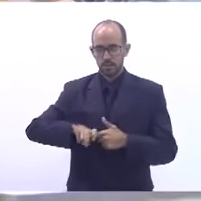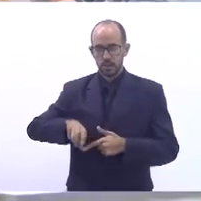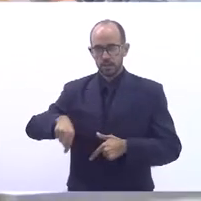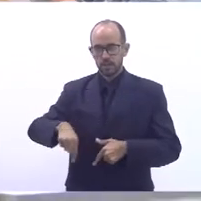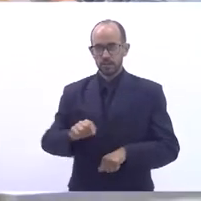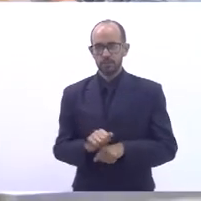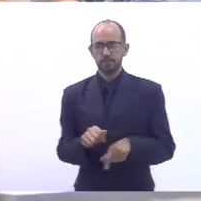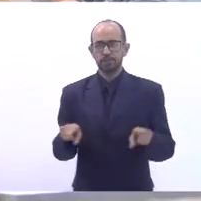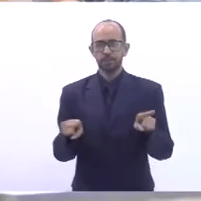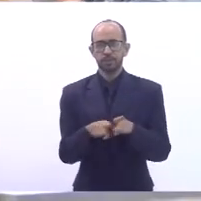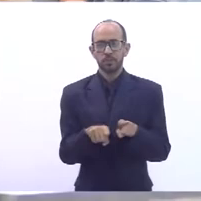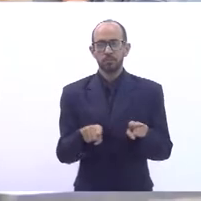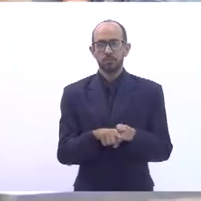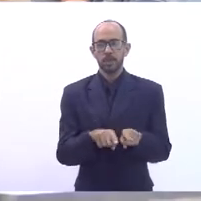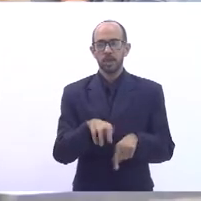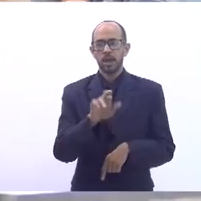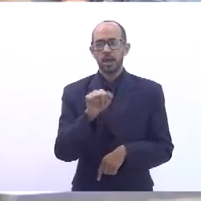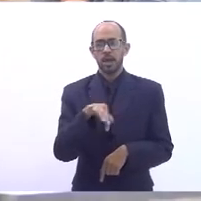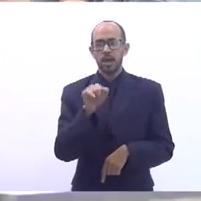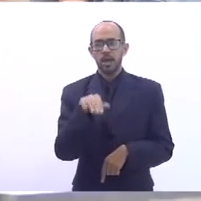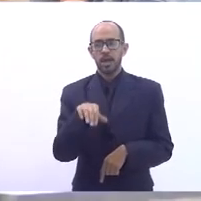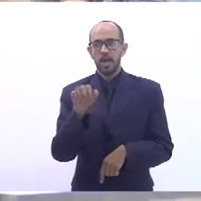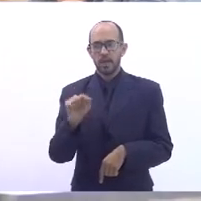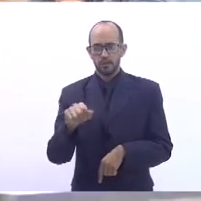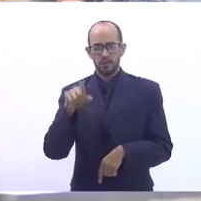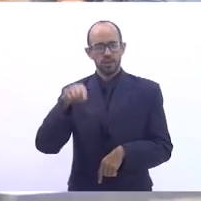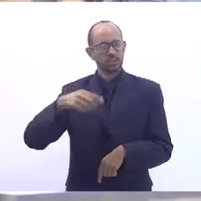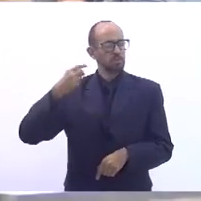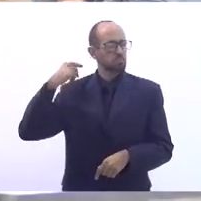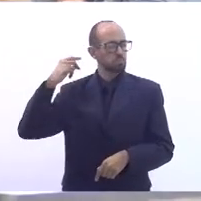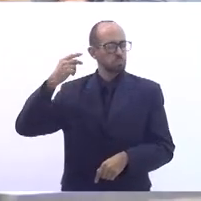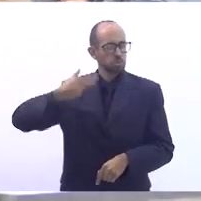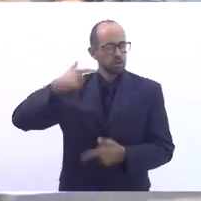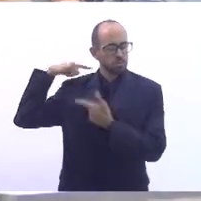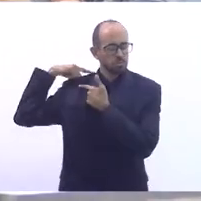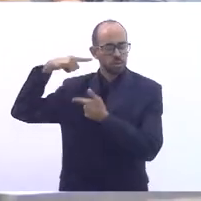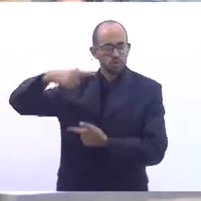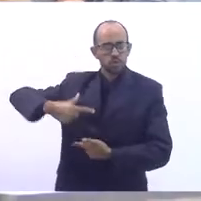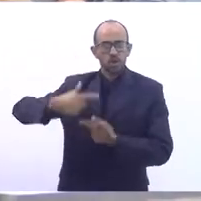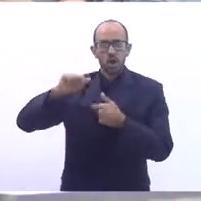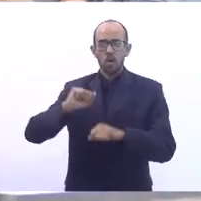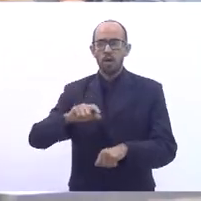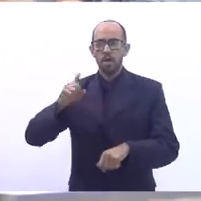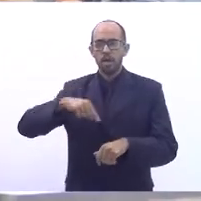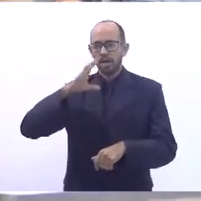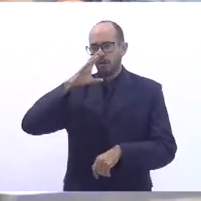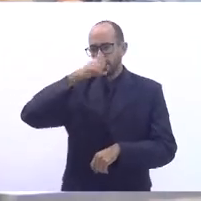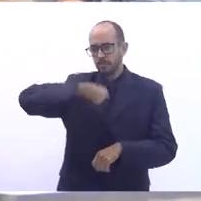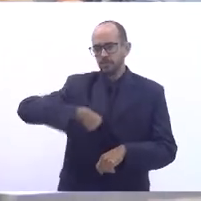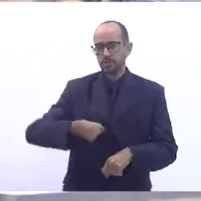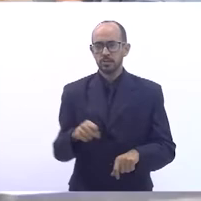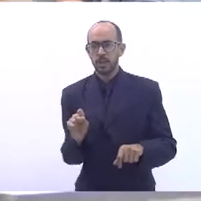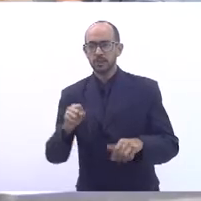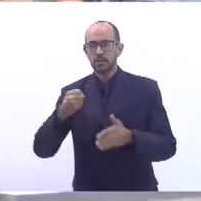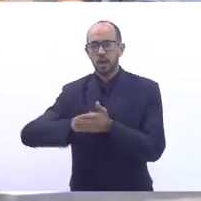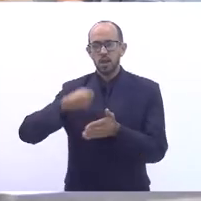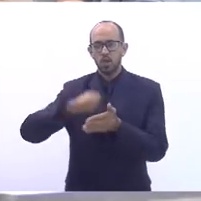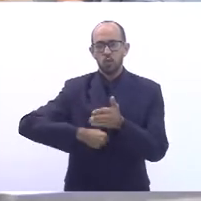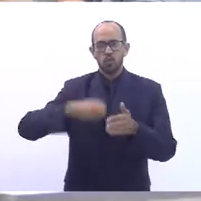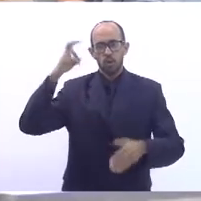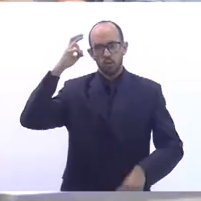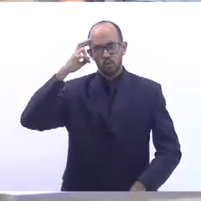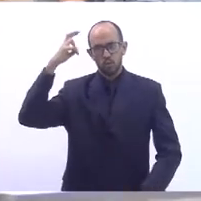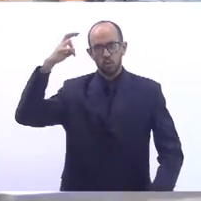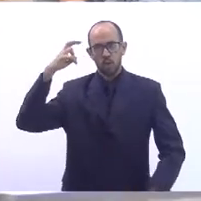também agenfa tradicional tão importante trabalho de vocês a resistência cultural